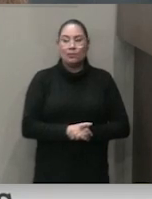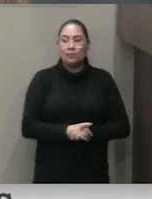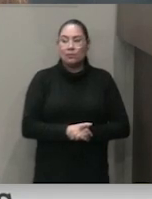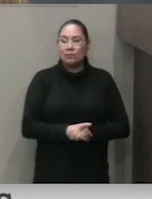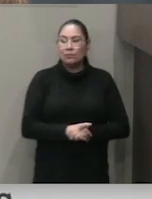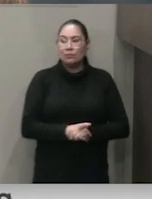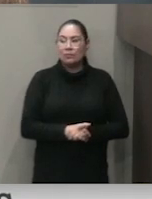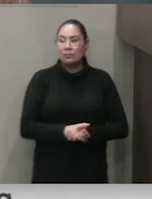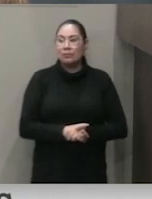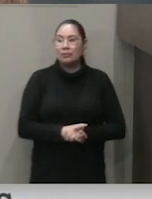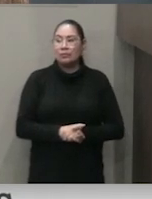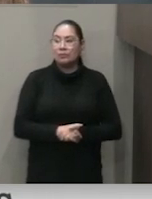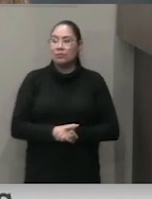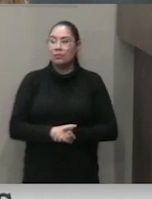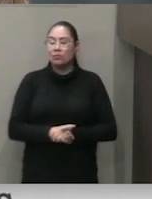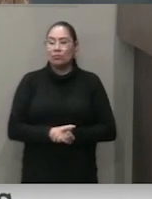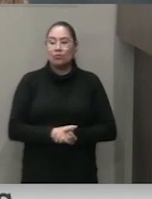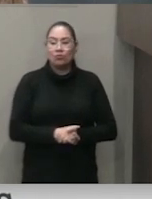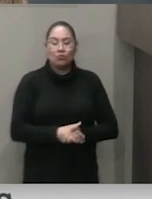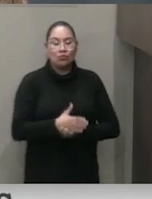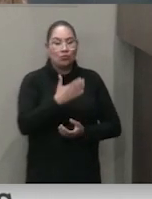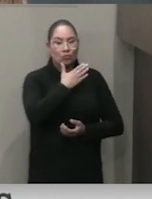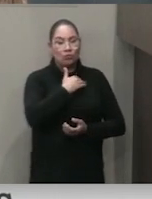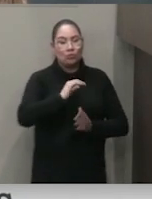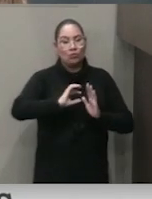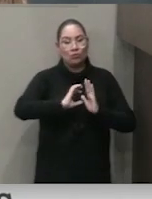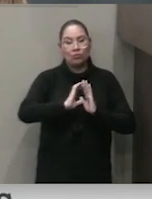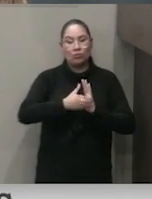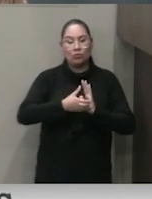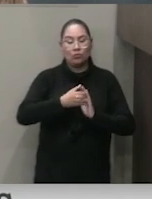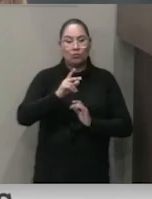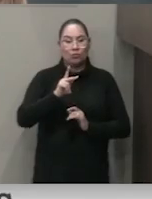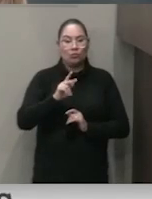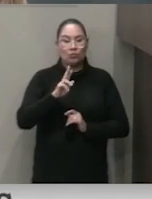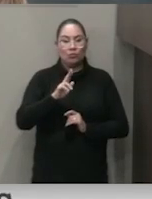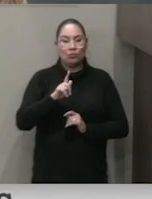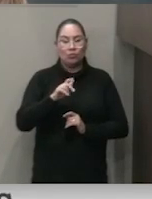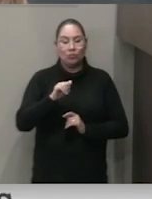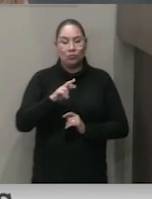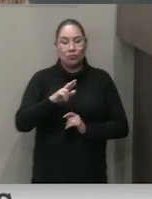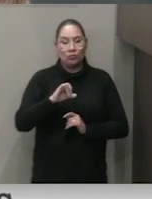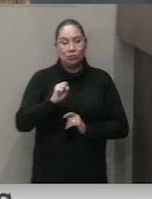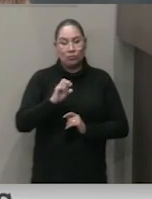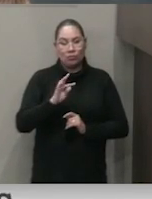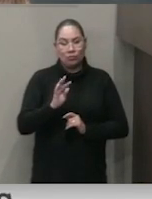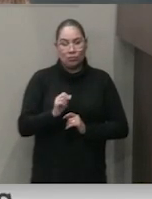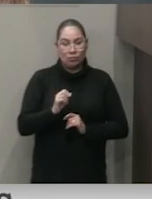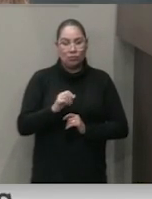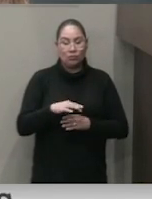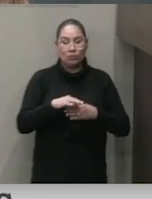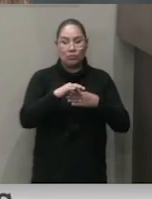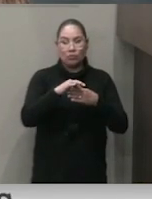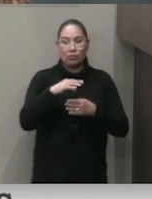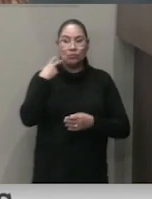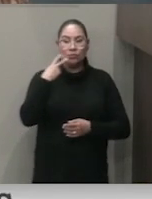e já chamamos o Partido Progressista, através do seu líder,